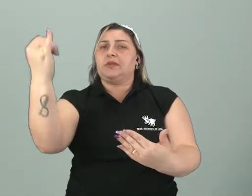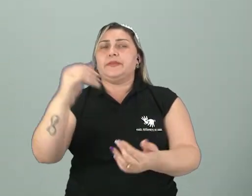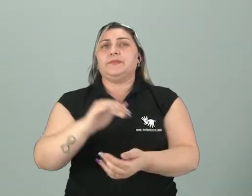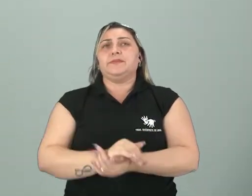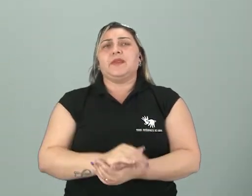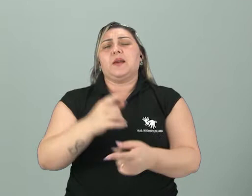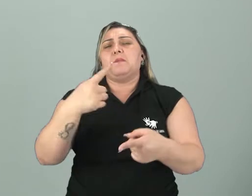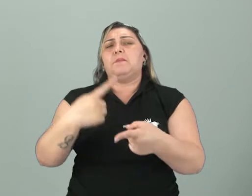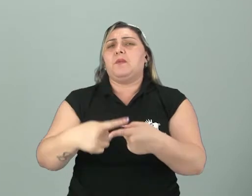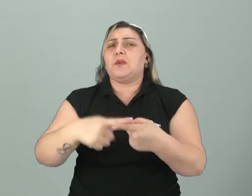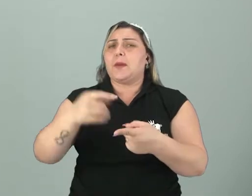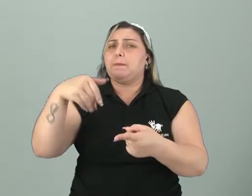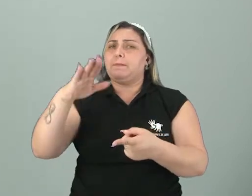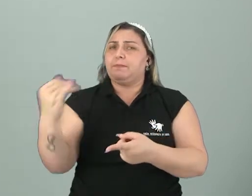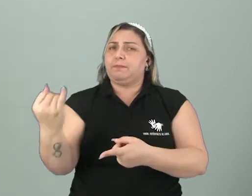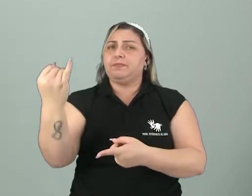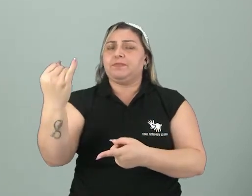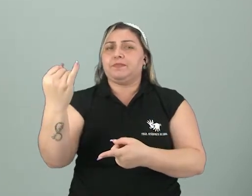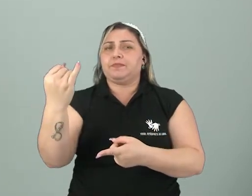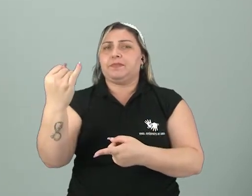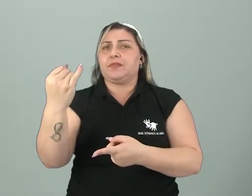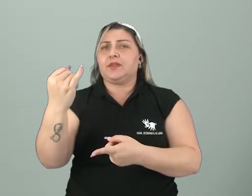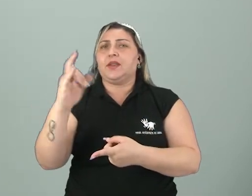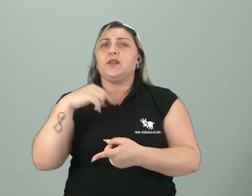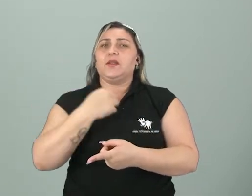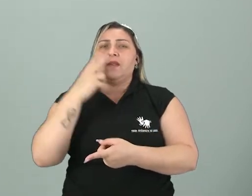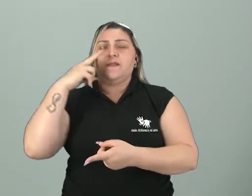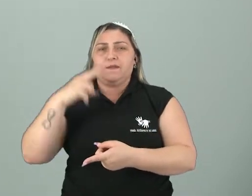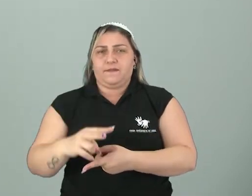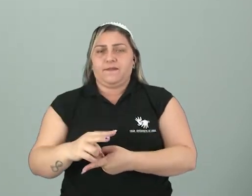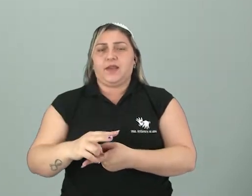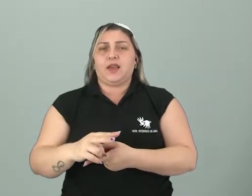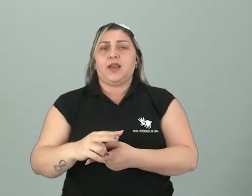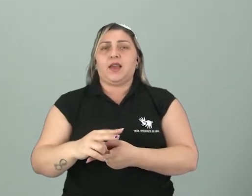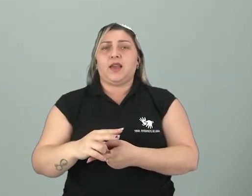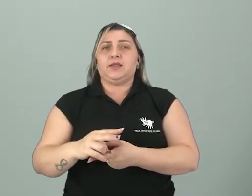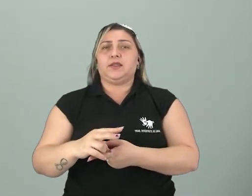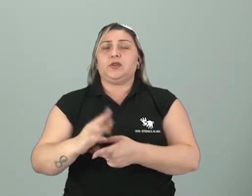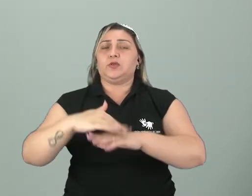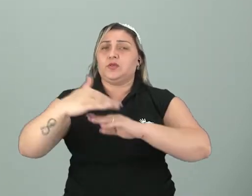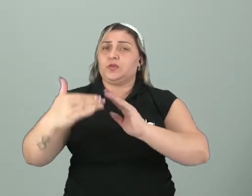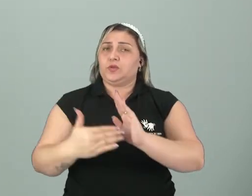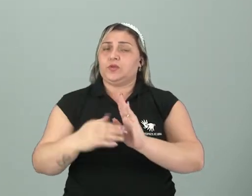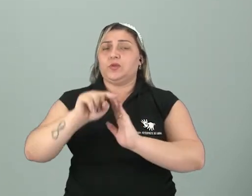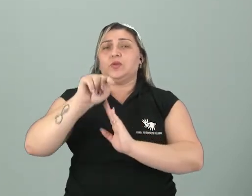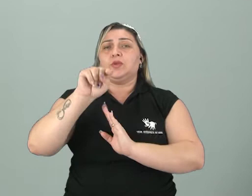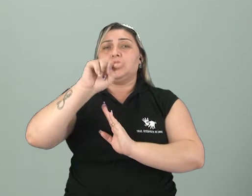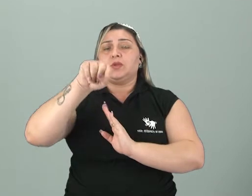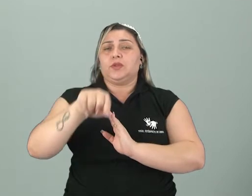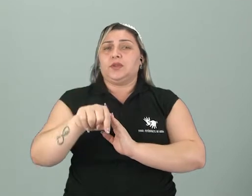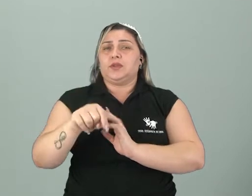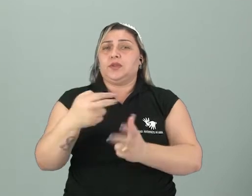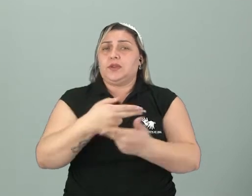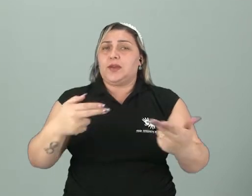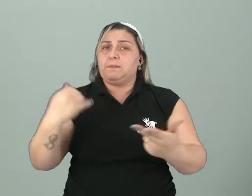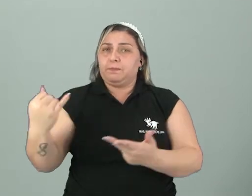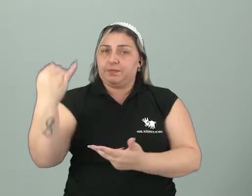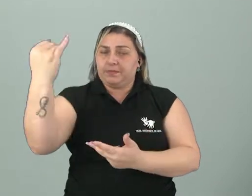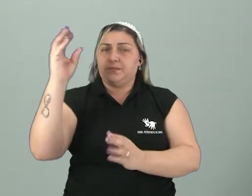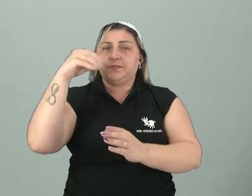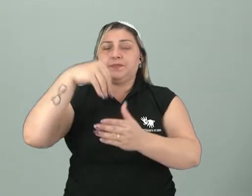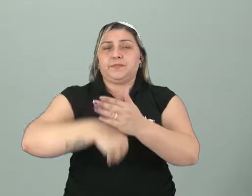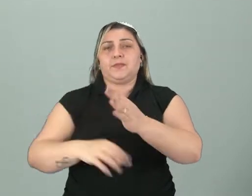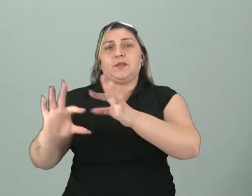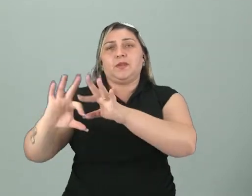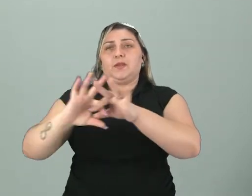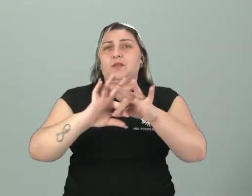importante? Por que é mais importante? Nós vamos ver, gente, que todos os sinais de pontuação, eles são importantes dentro